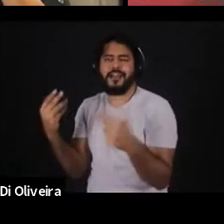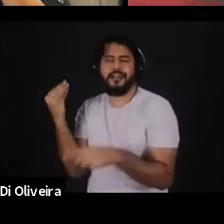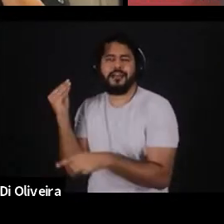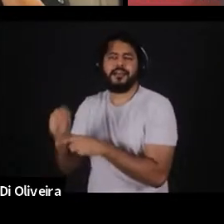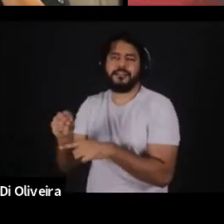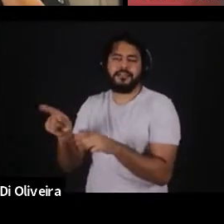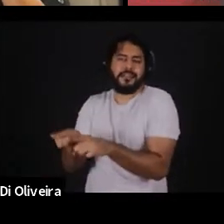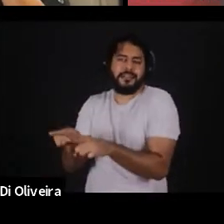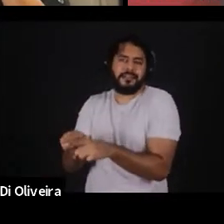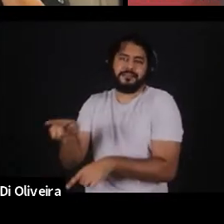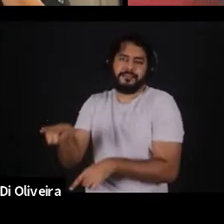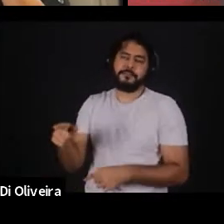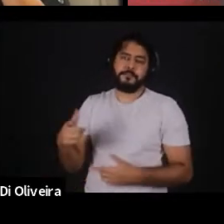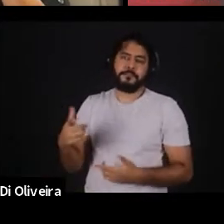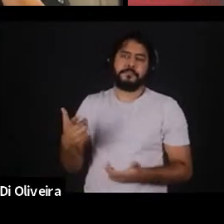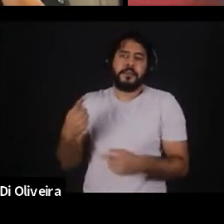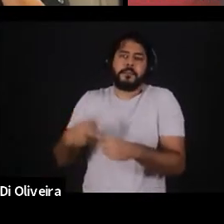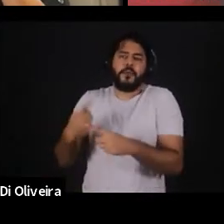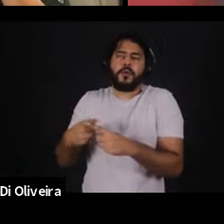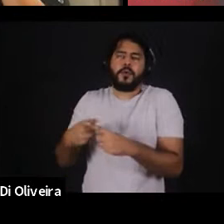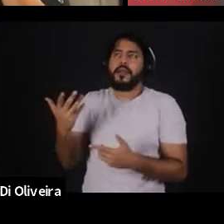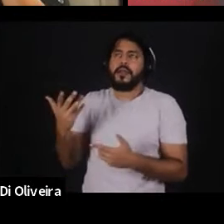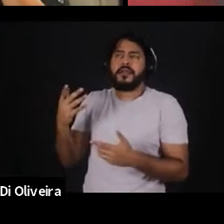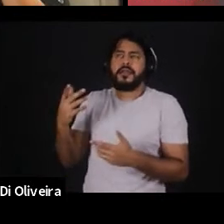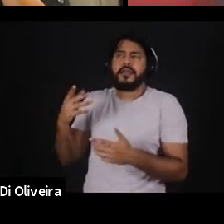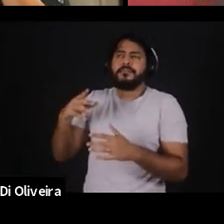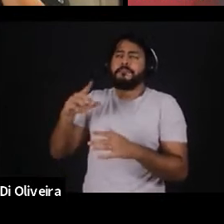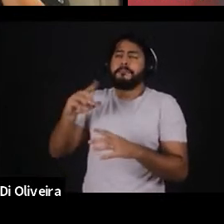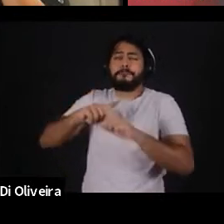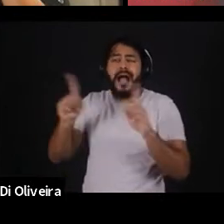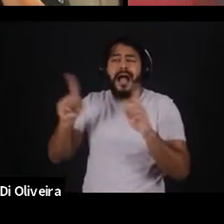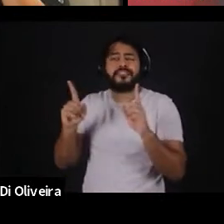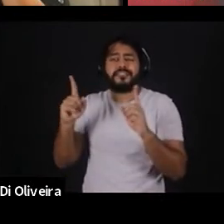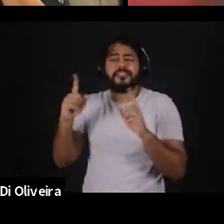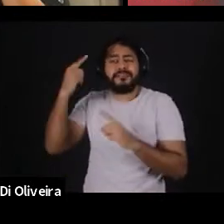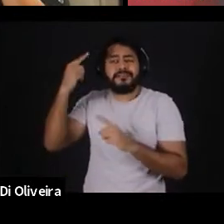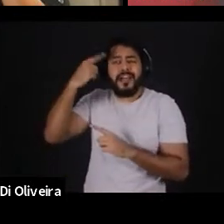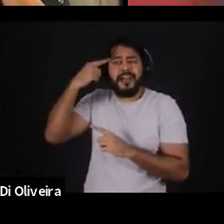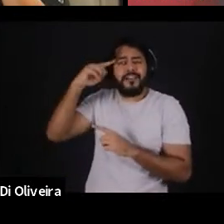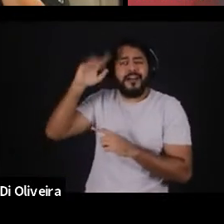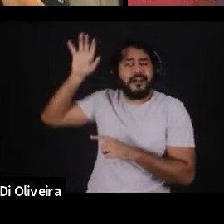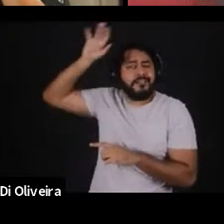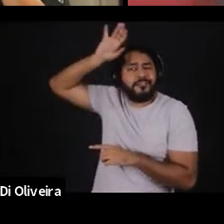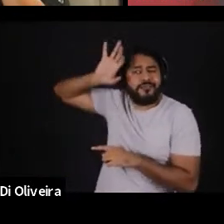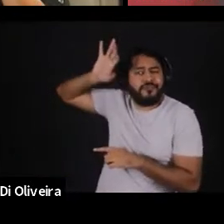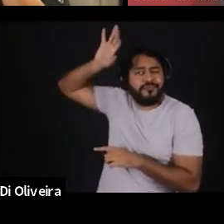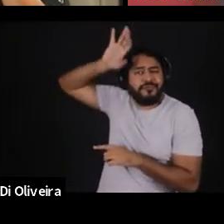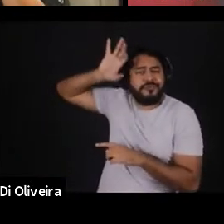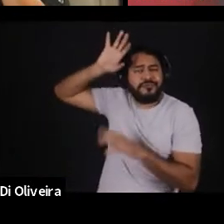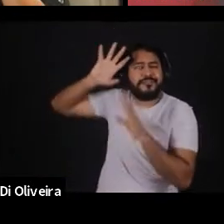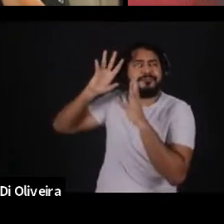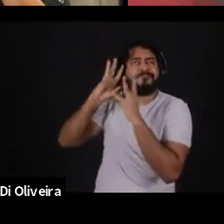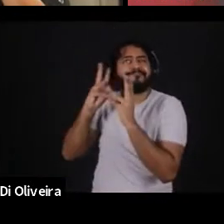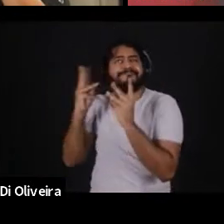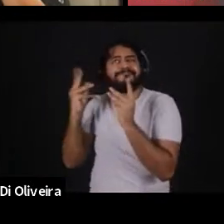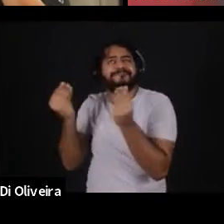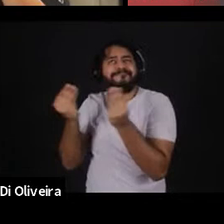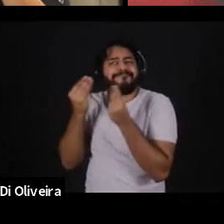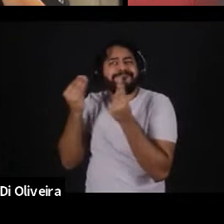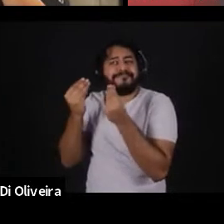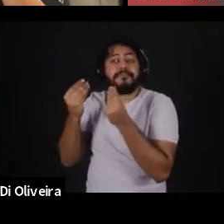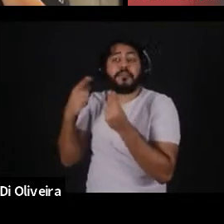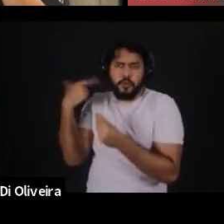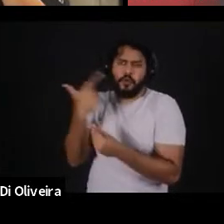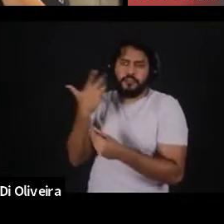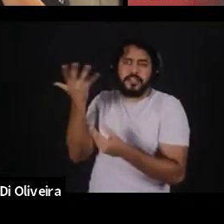queria se aproximar, que estava só assim por trás, mas a gente queria poder falar dela, das coisas desse trabalho. E